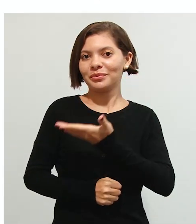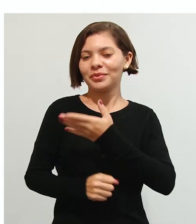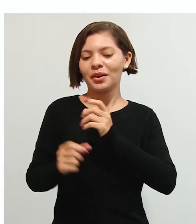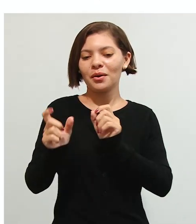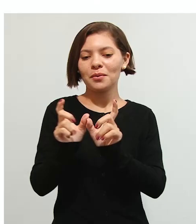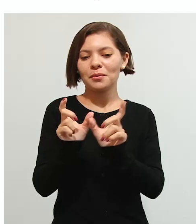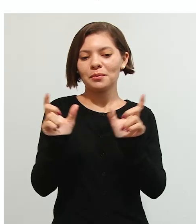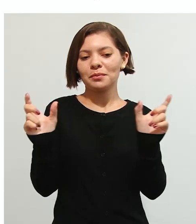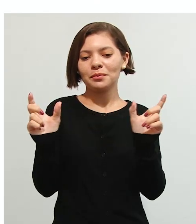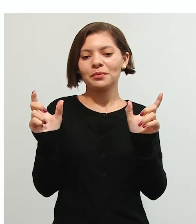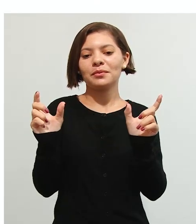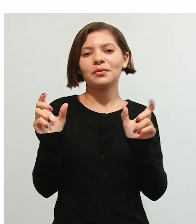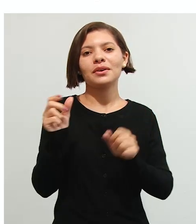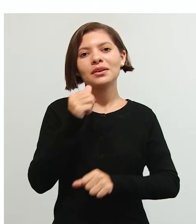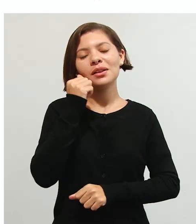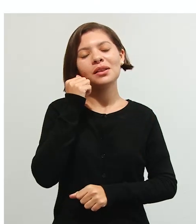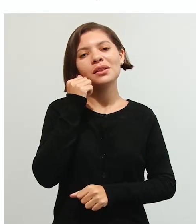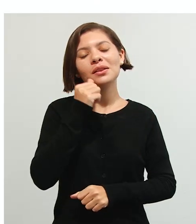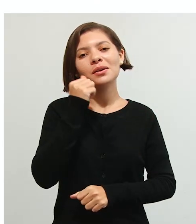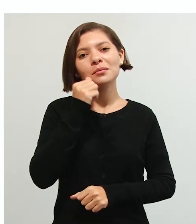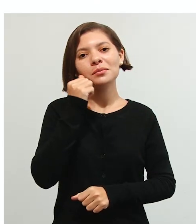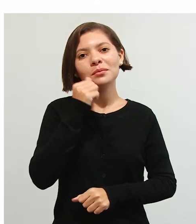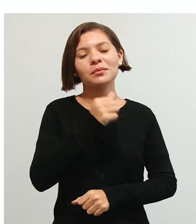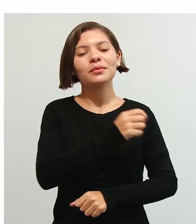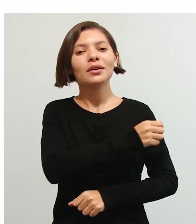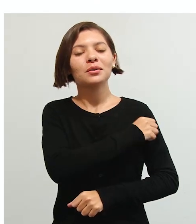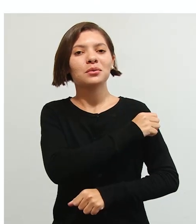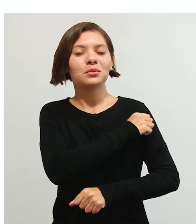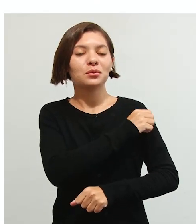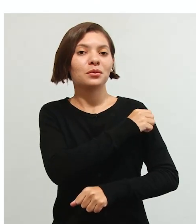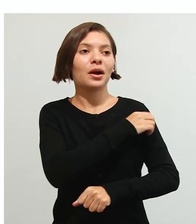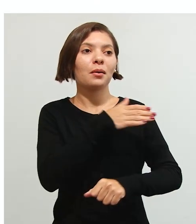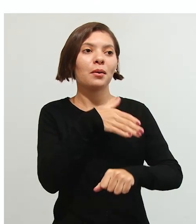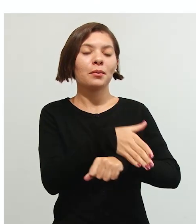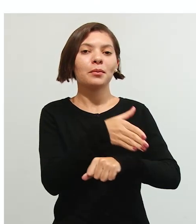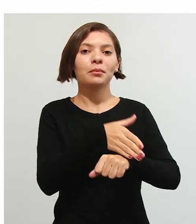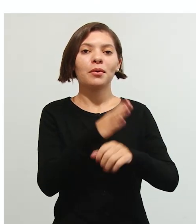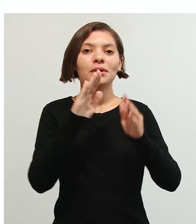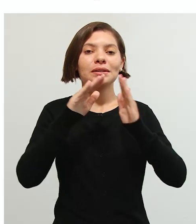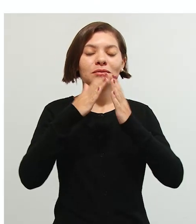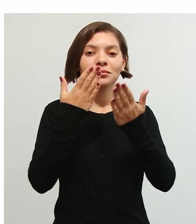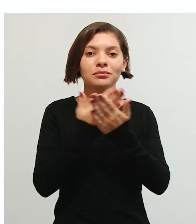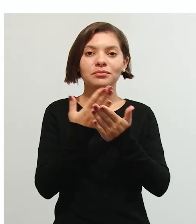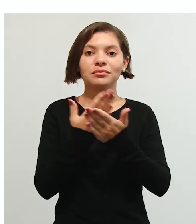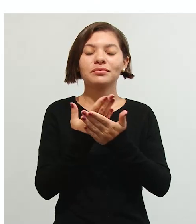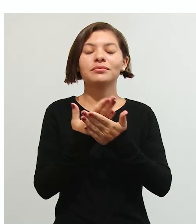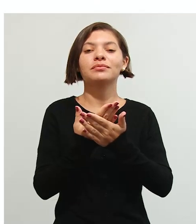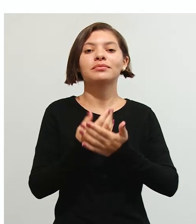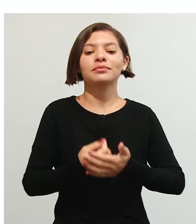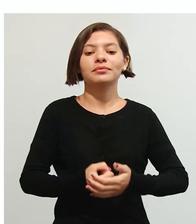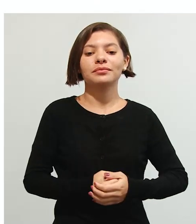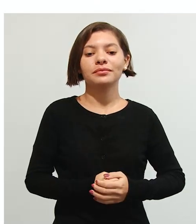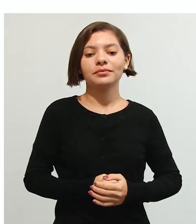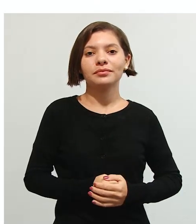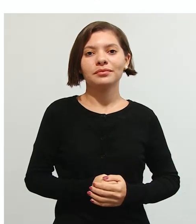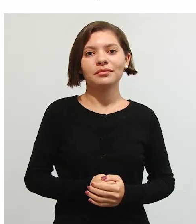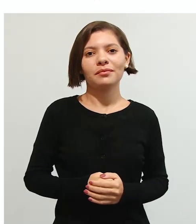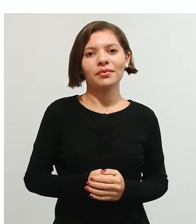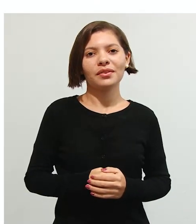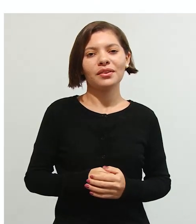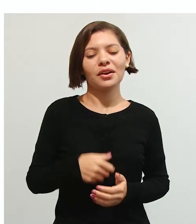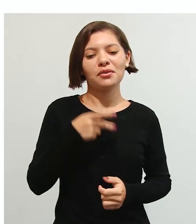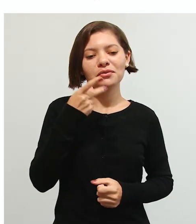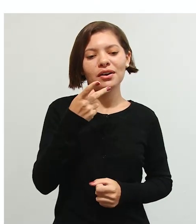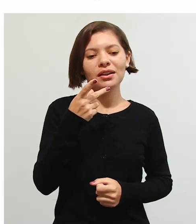trago uma frase de uma das alunas que participam de escolas com essa abordagem, que ela